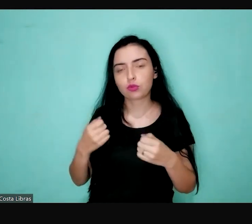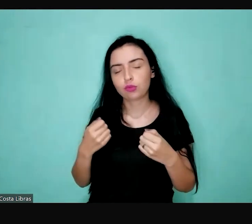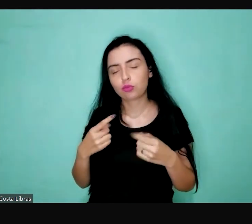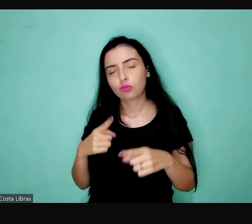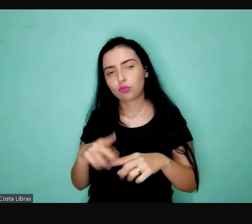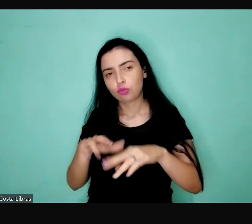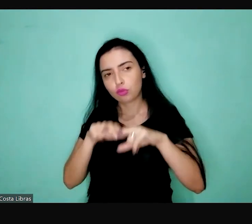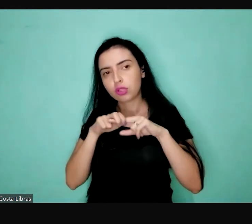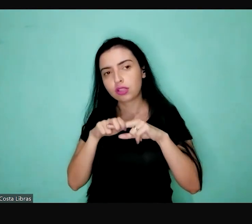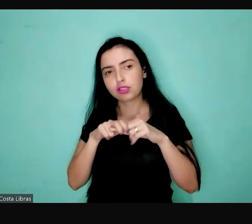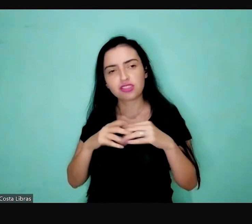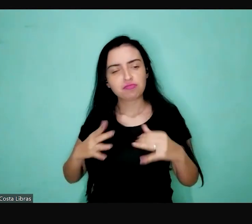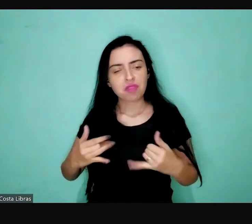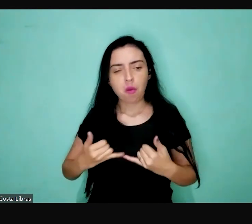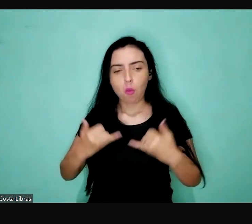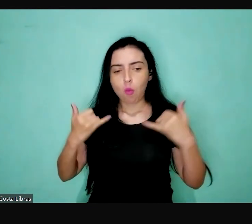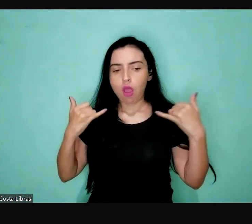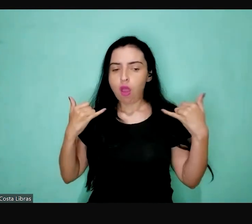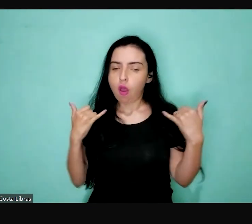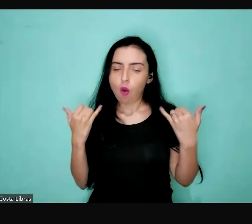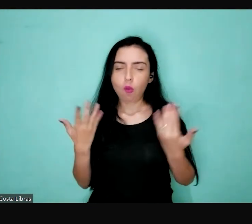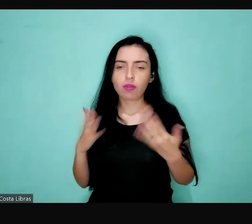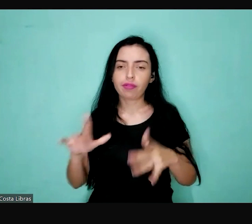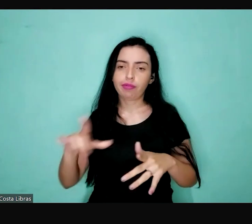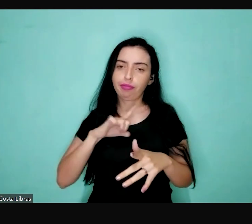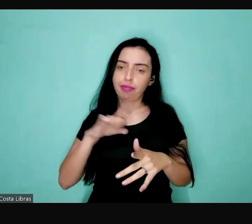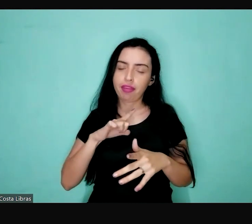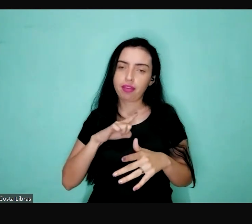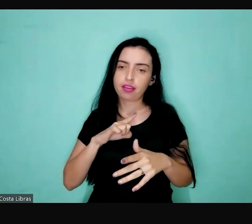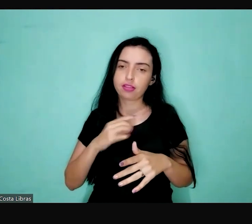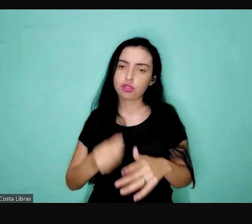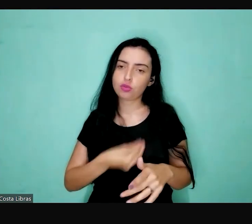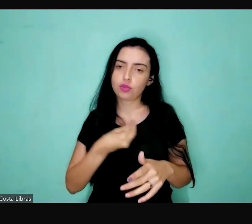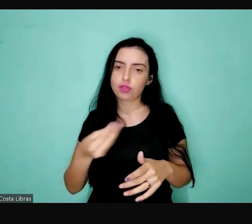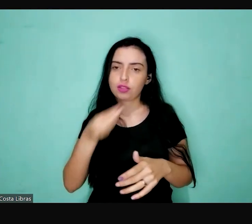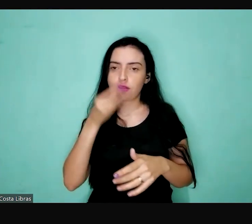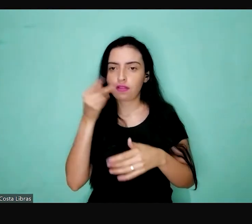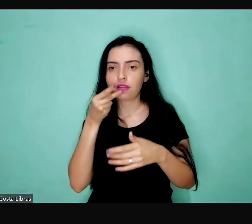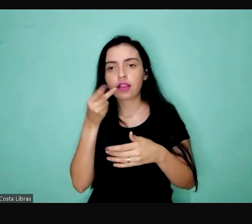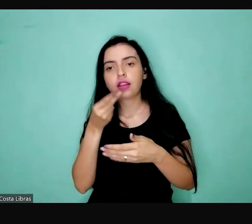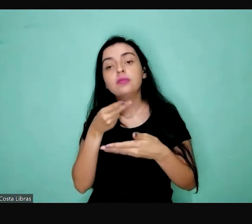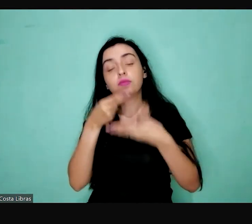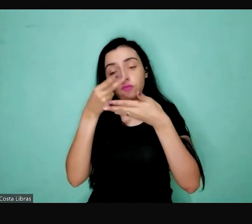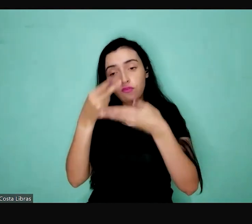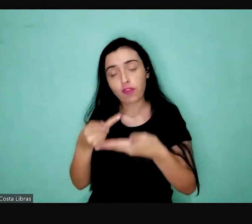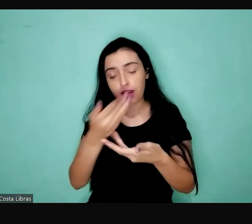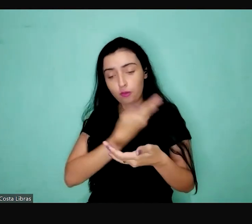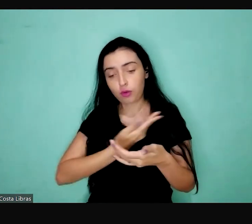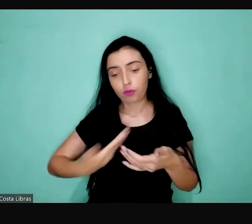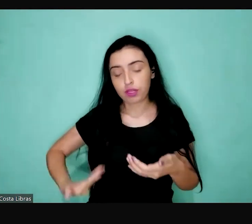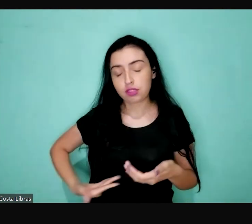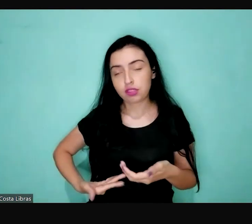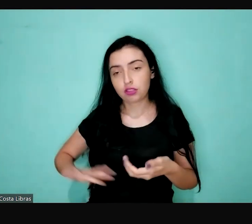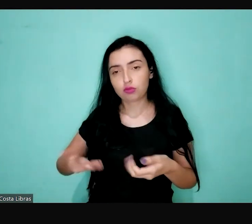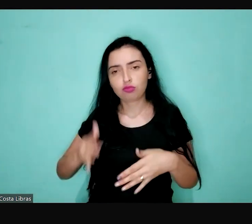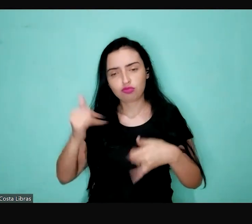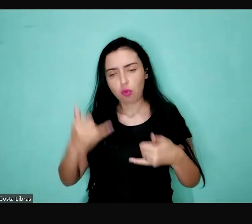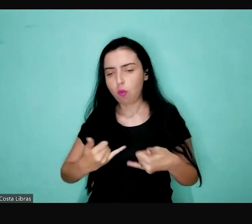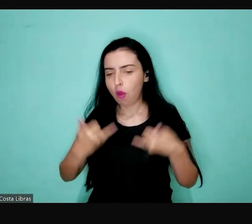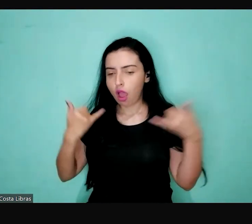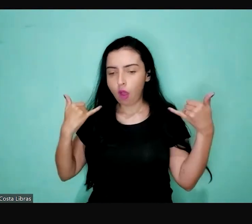um privilégio muito grande tê-lo, professor. Eu devolvo a palavra ao senhor presidente, e é uma honra mesmo,